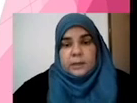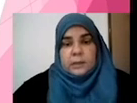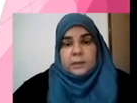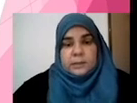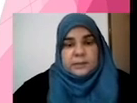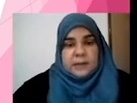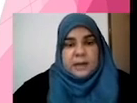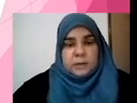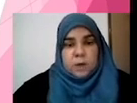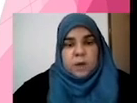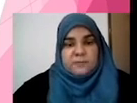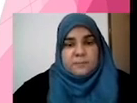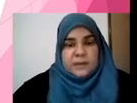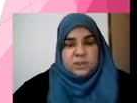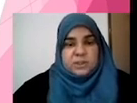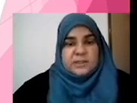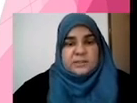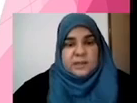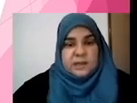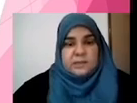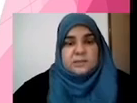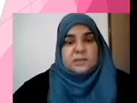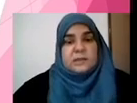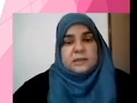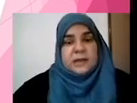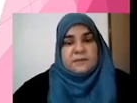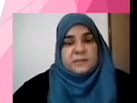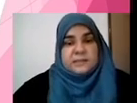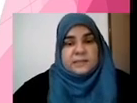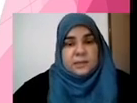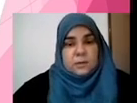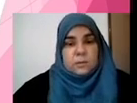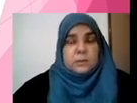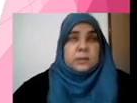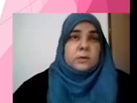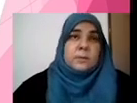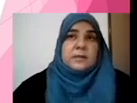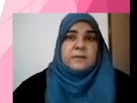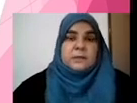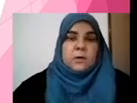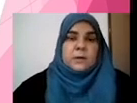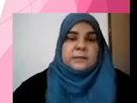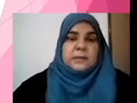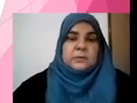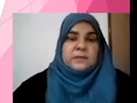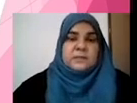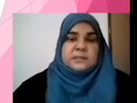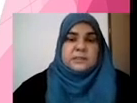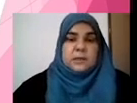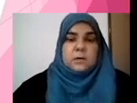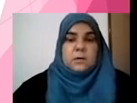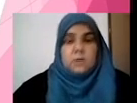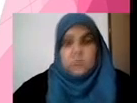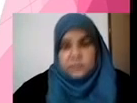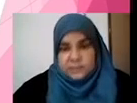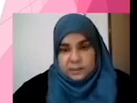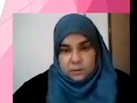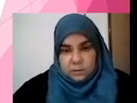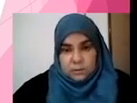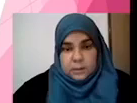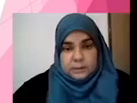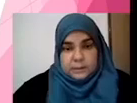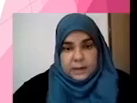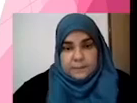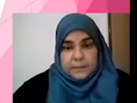né? Que dá 9 mais 16, que dá 25. Que número elevado ao quadrado dá 25? O